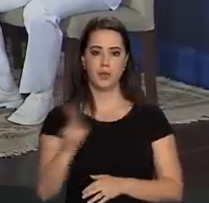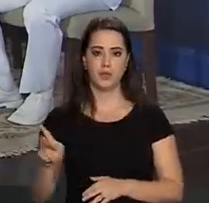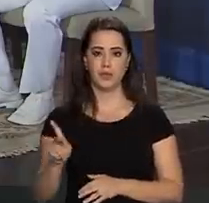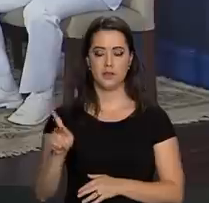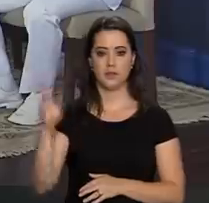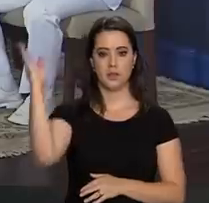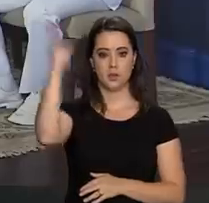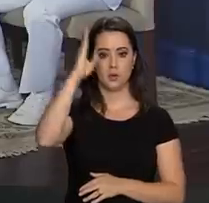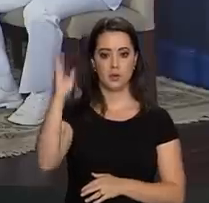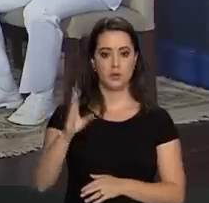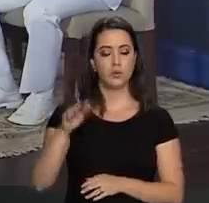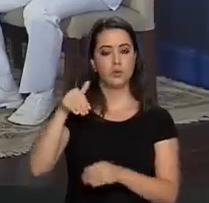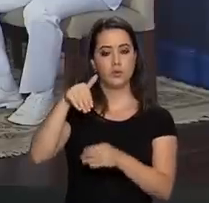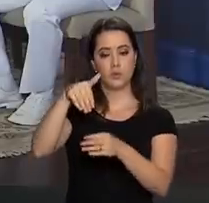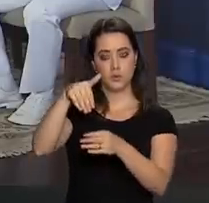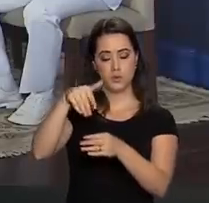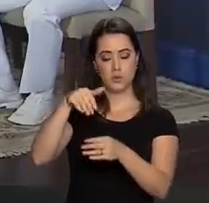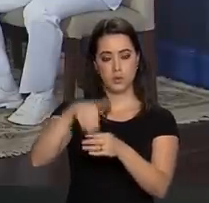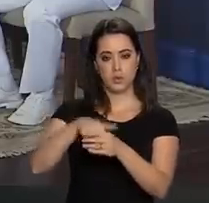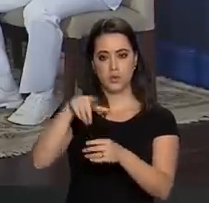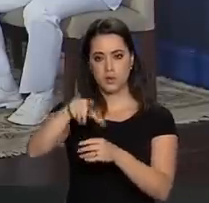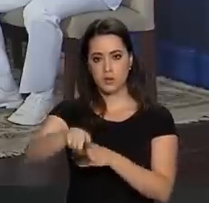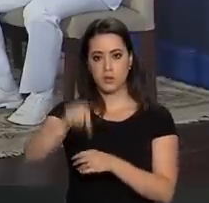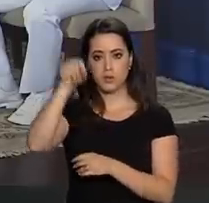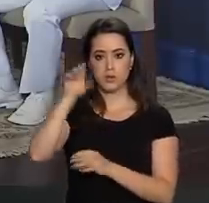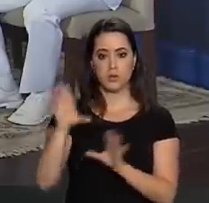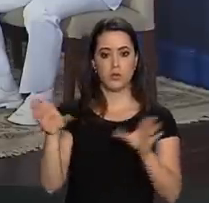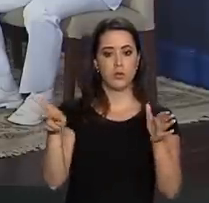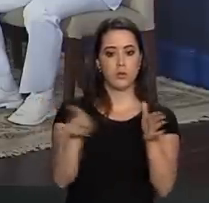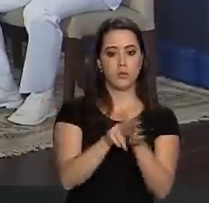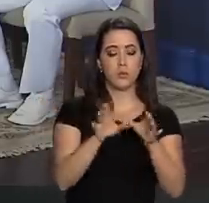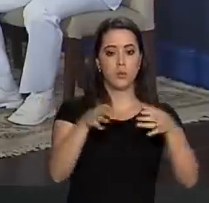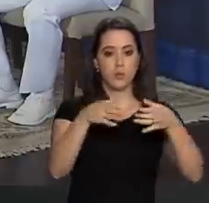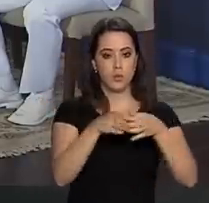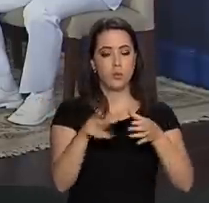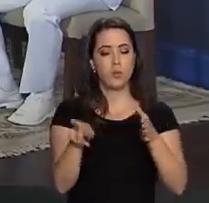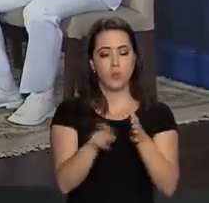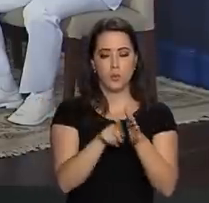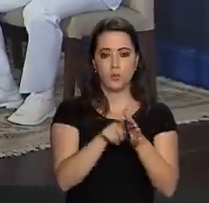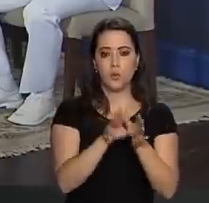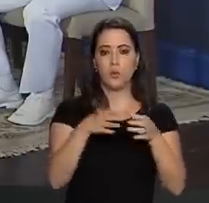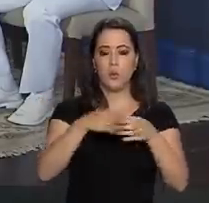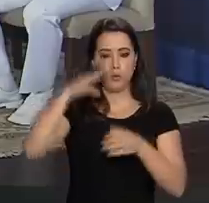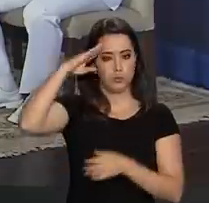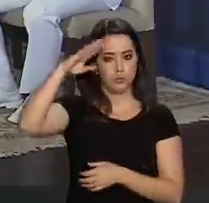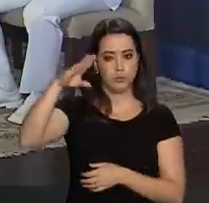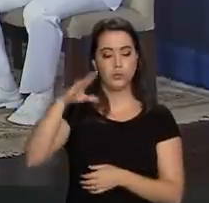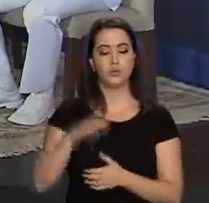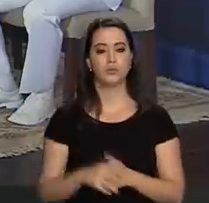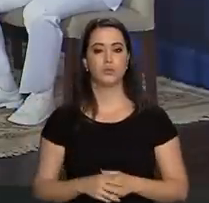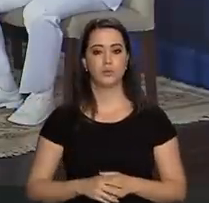do Brasil formado na Academia Militar das Adogas Negras. Muito obrigado.